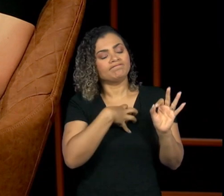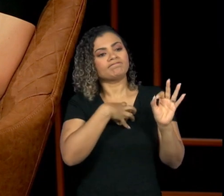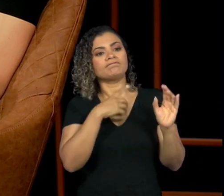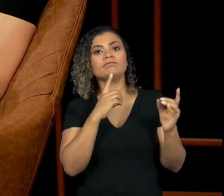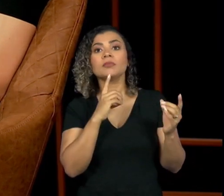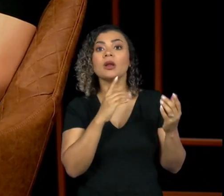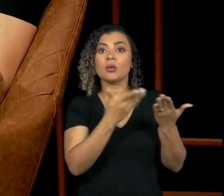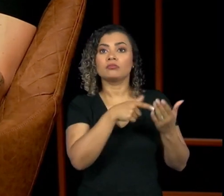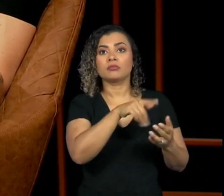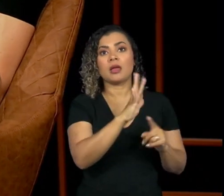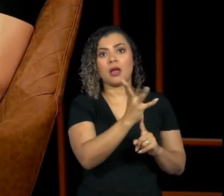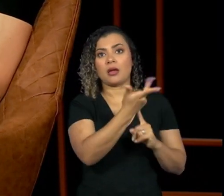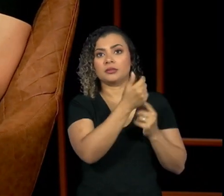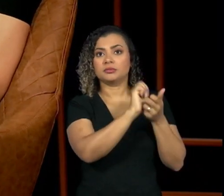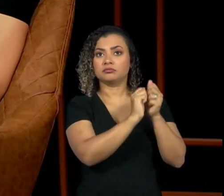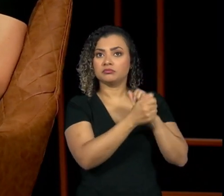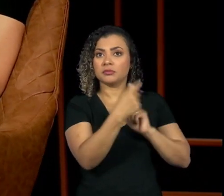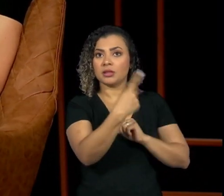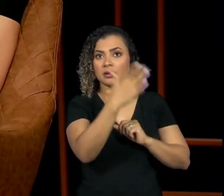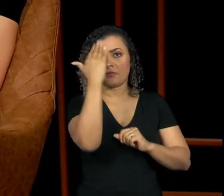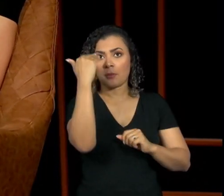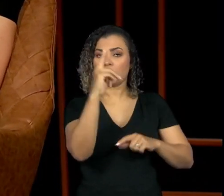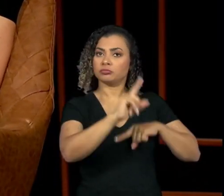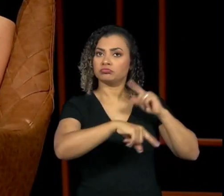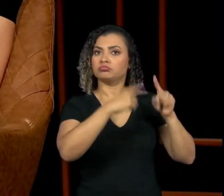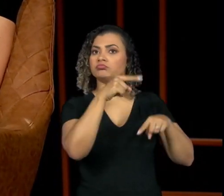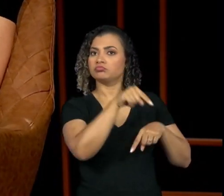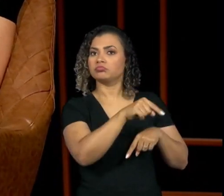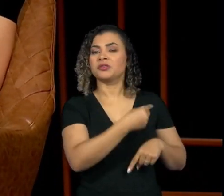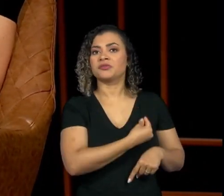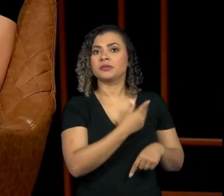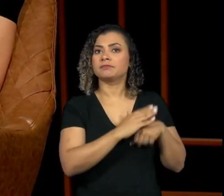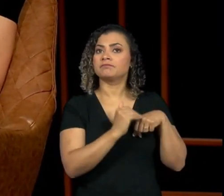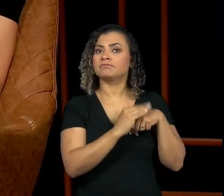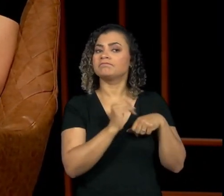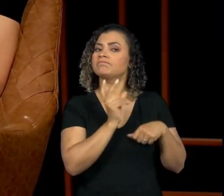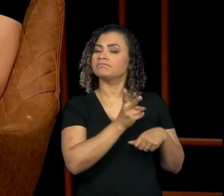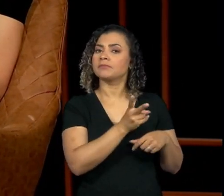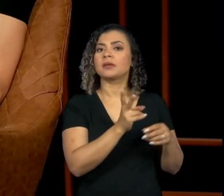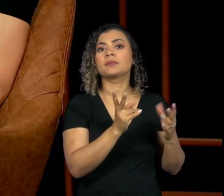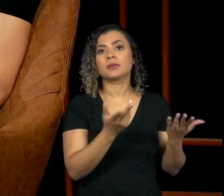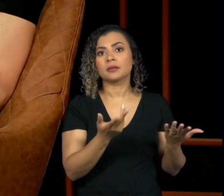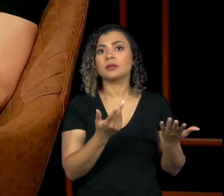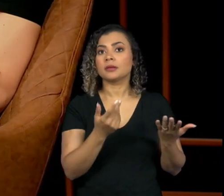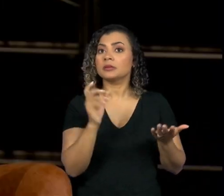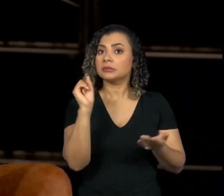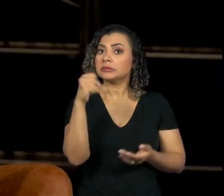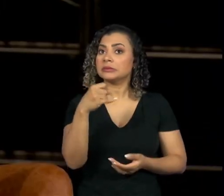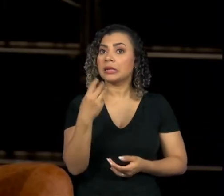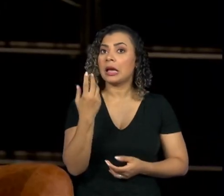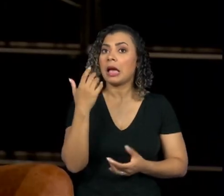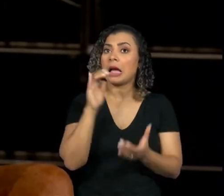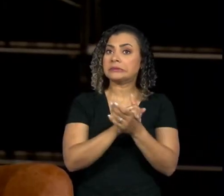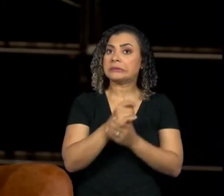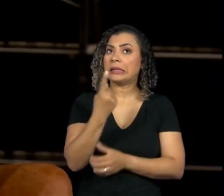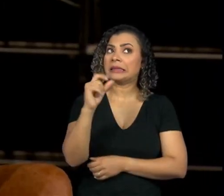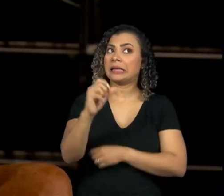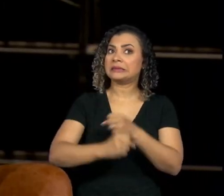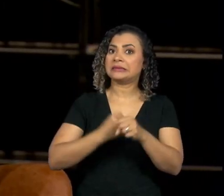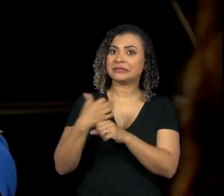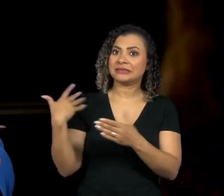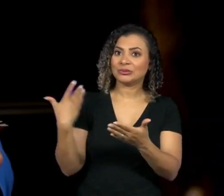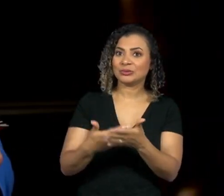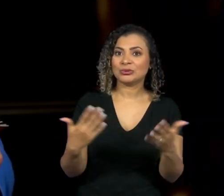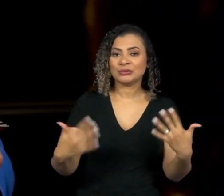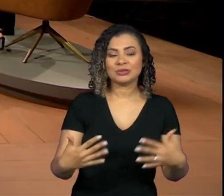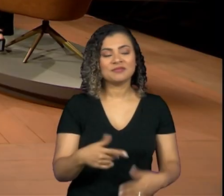Hoje ele é um artista plástico, super bem-sucedido, uma pessoa querida. E sim, fui casada, você vê como é que é. Agora,